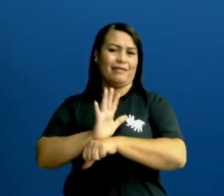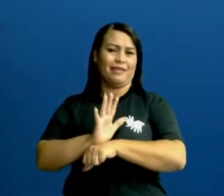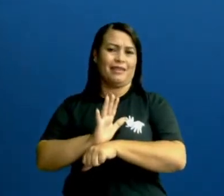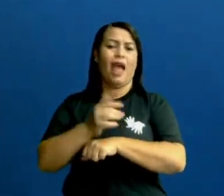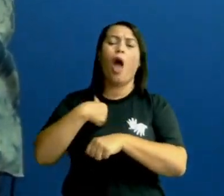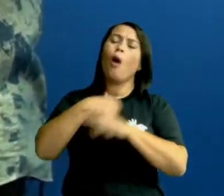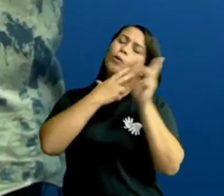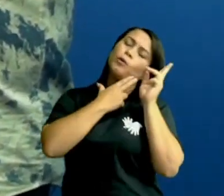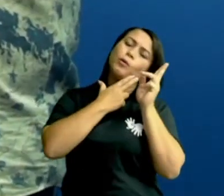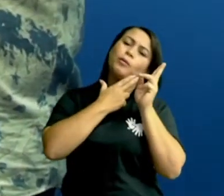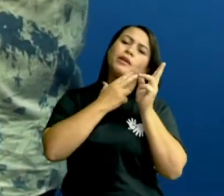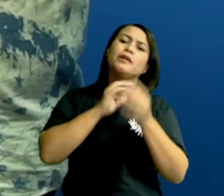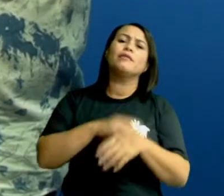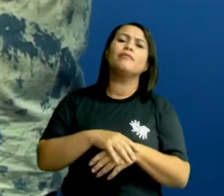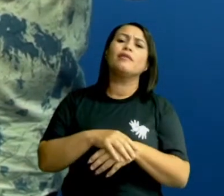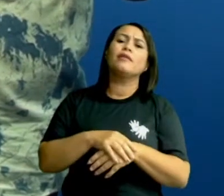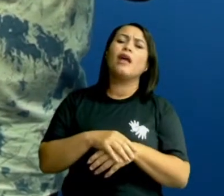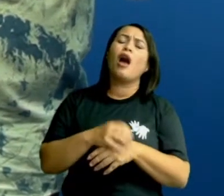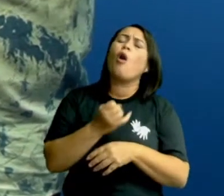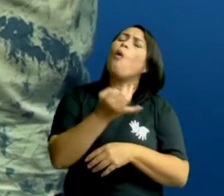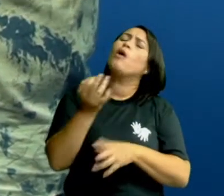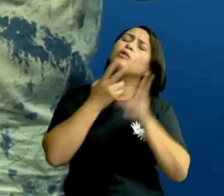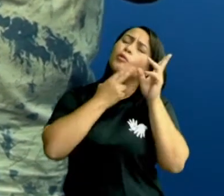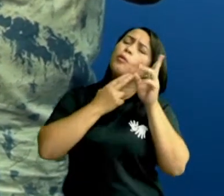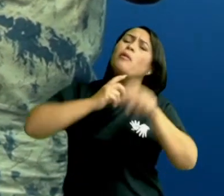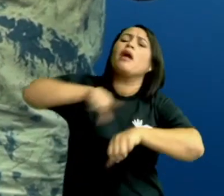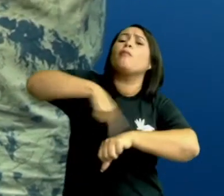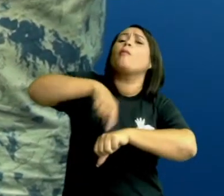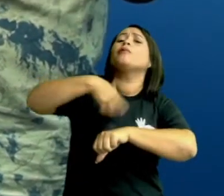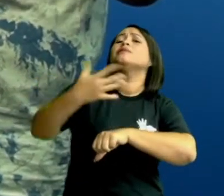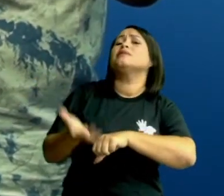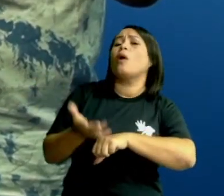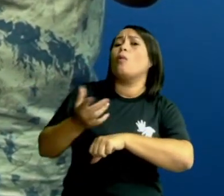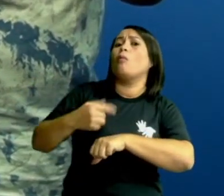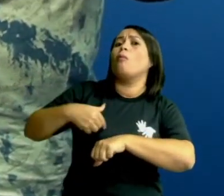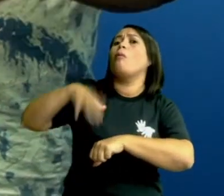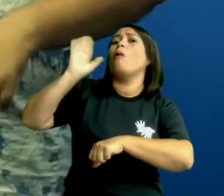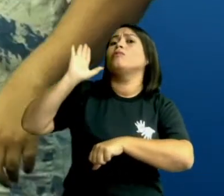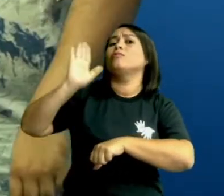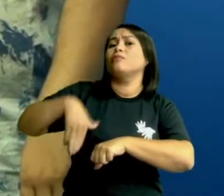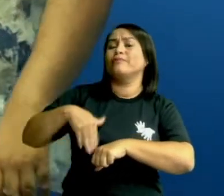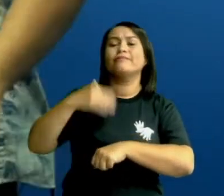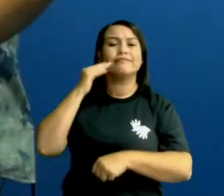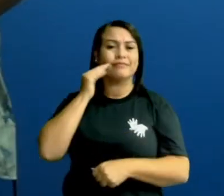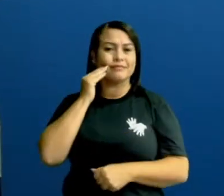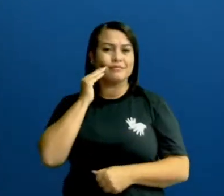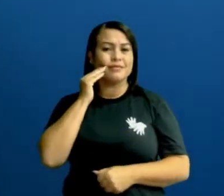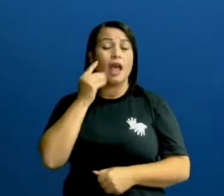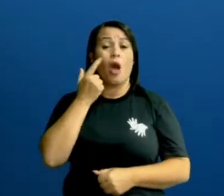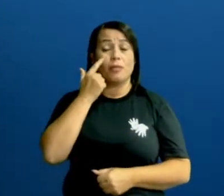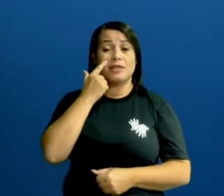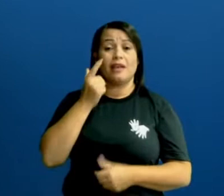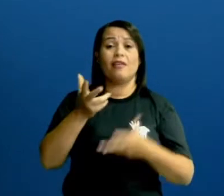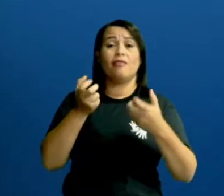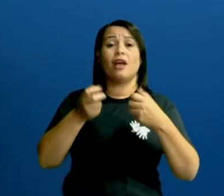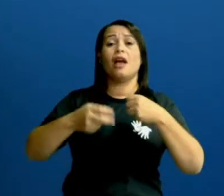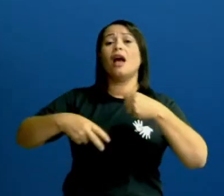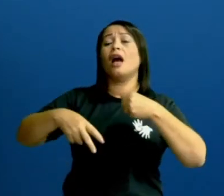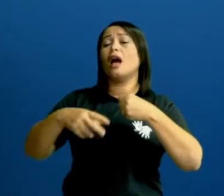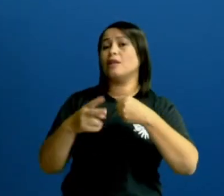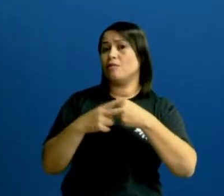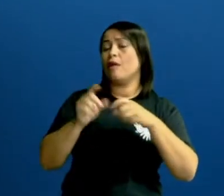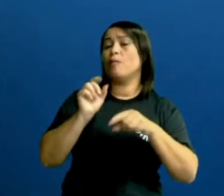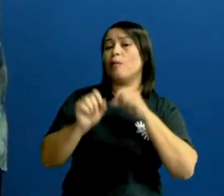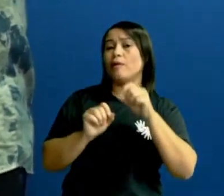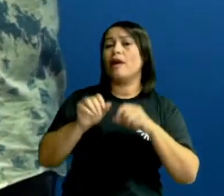tarde. Eu dormi. Quanto foi que eu dormi? Em que proporção? Bastante. Percebam que os adjuntos adverbiais,